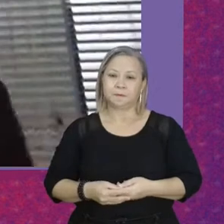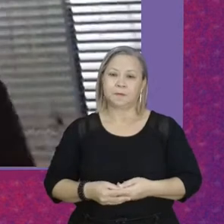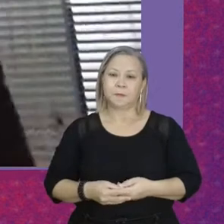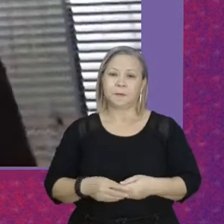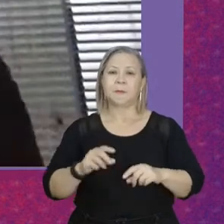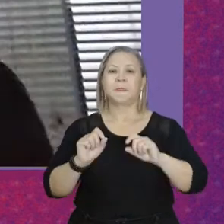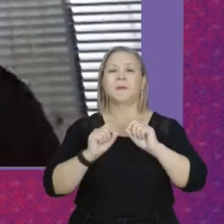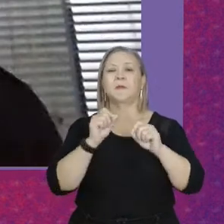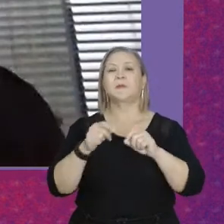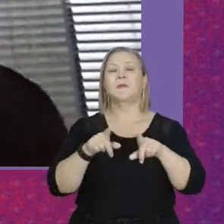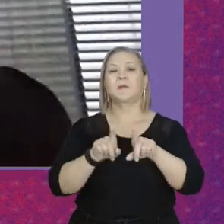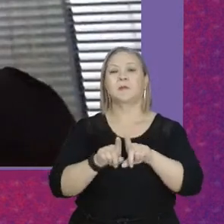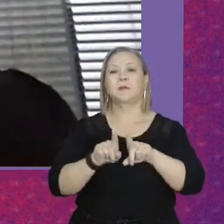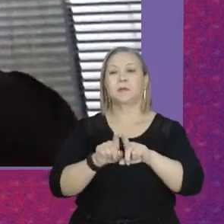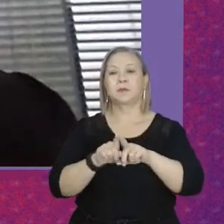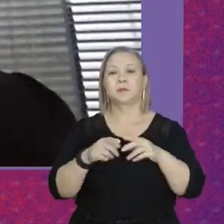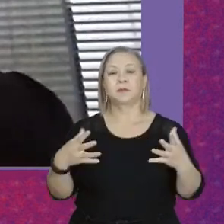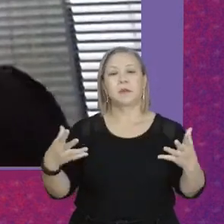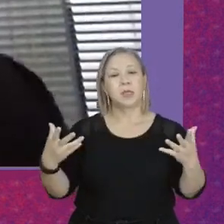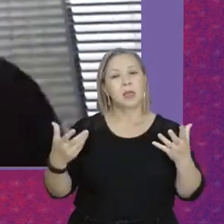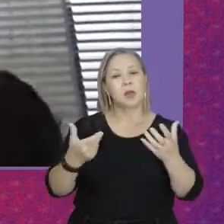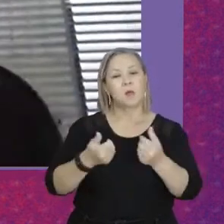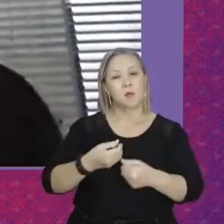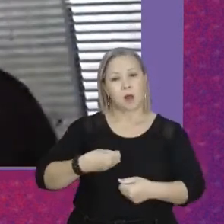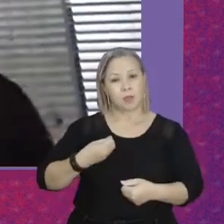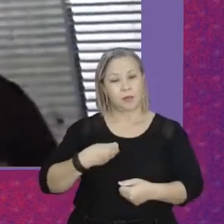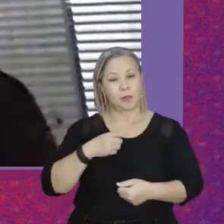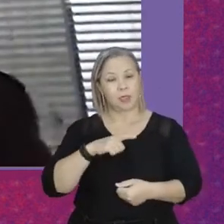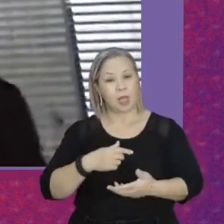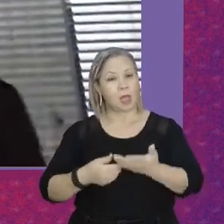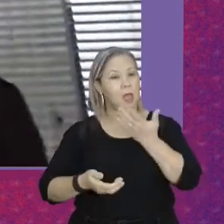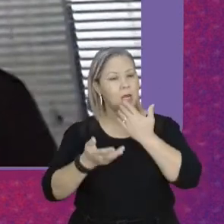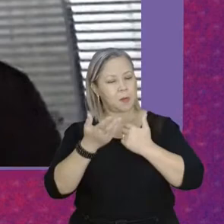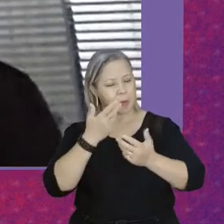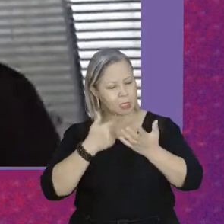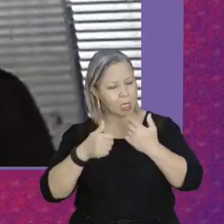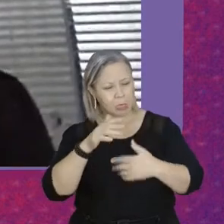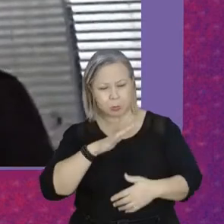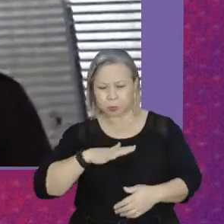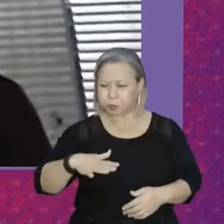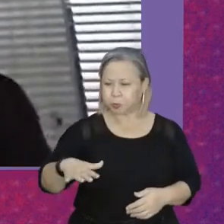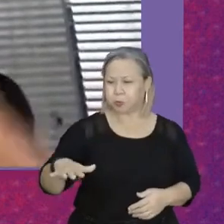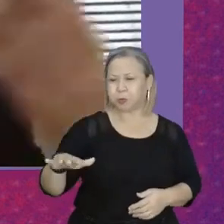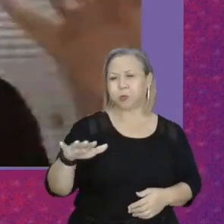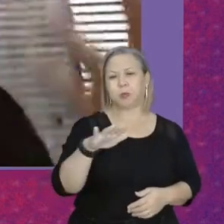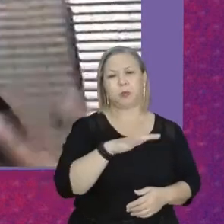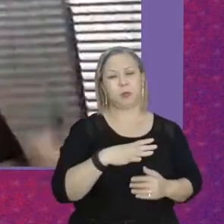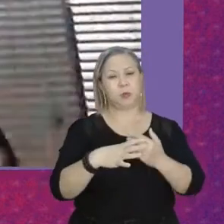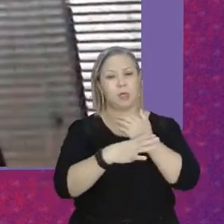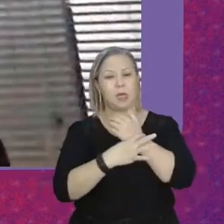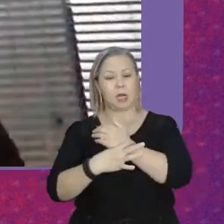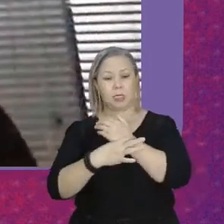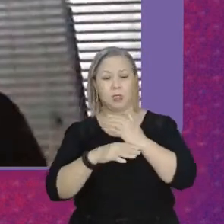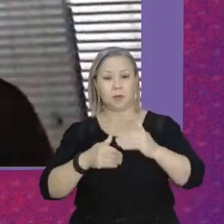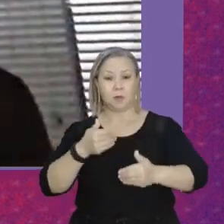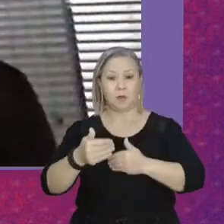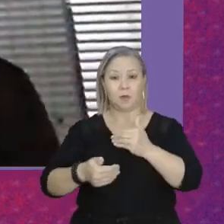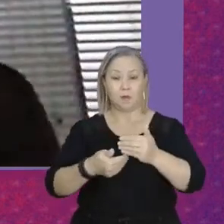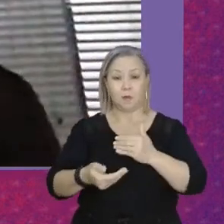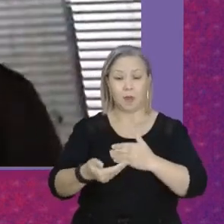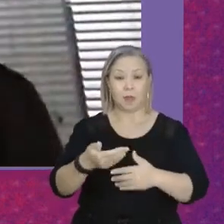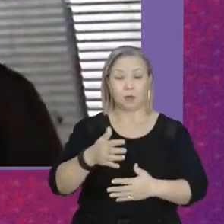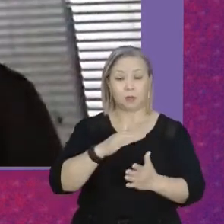para também a melhoria da sua qualidade de vida, alimentados, né, enfim, tendo garantido o seu desenvolvimento